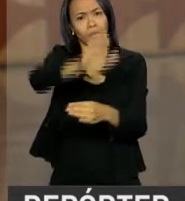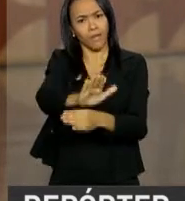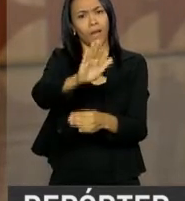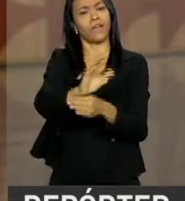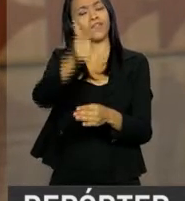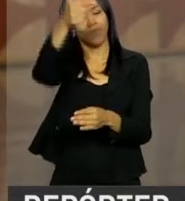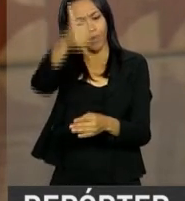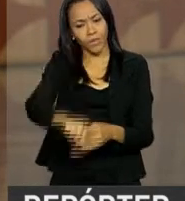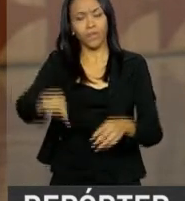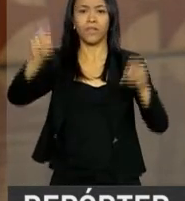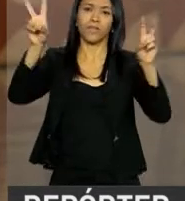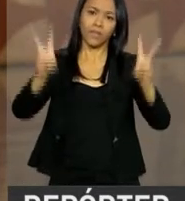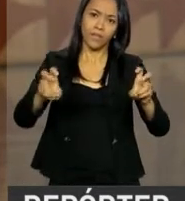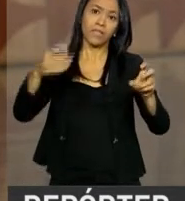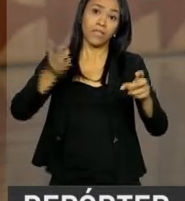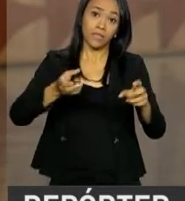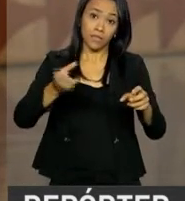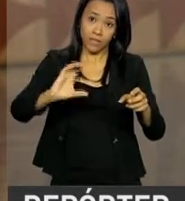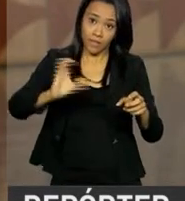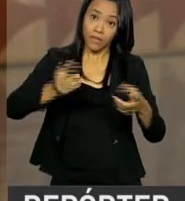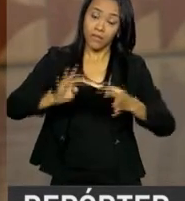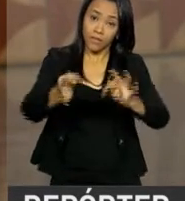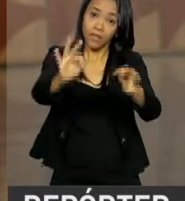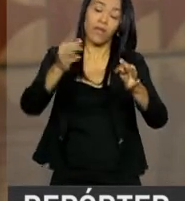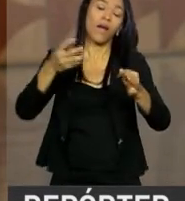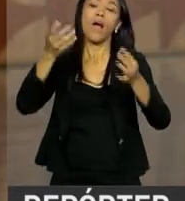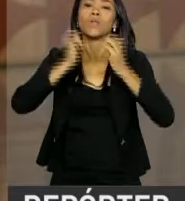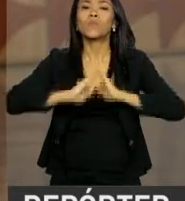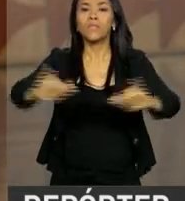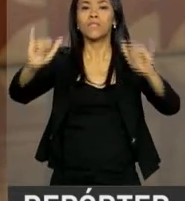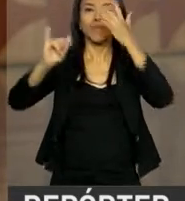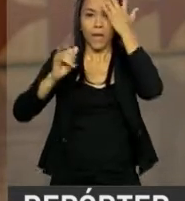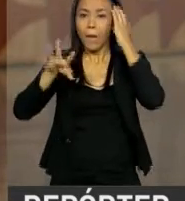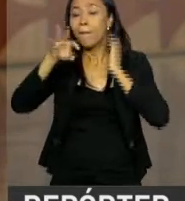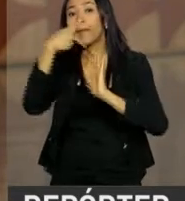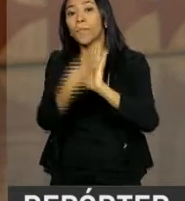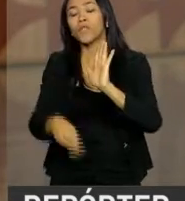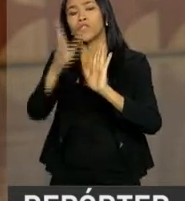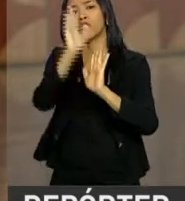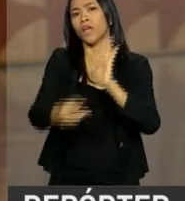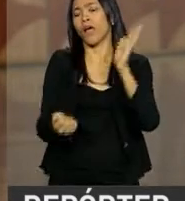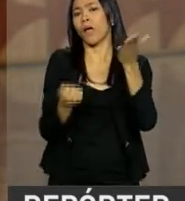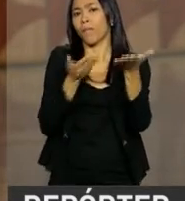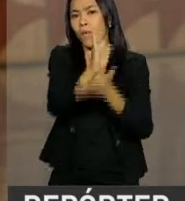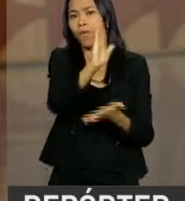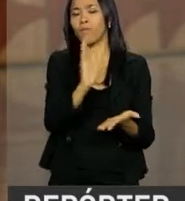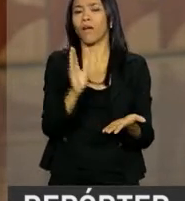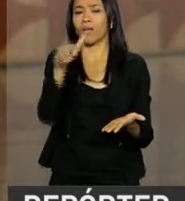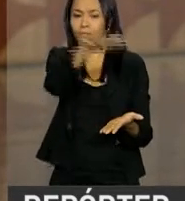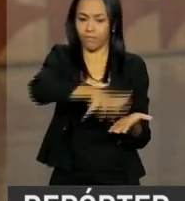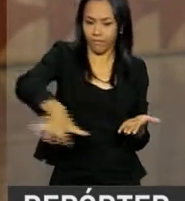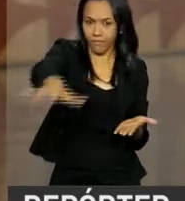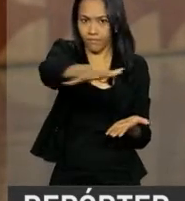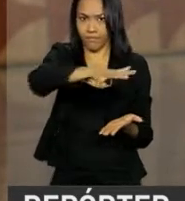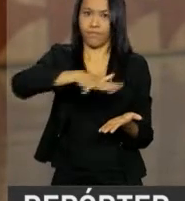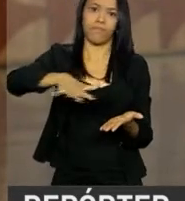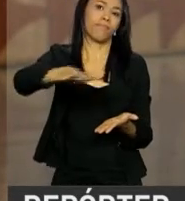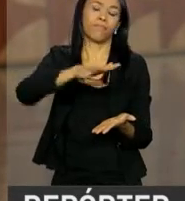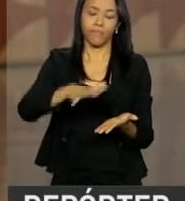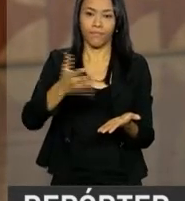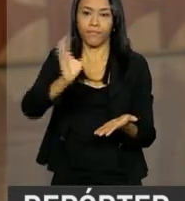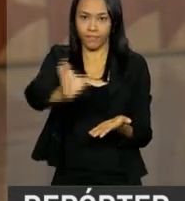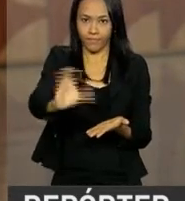ciência e tecnologia ele participa do anúncio dos projetos que foram aprovados no programa institutos nacionais de